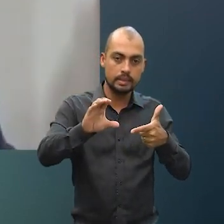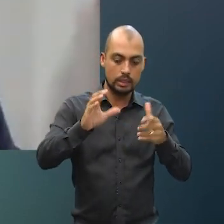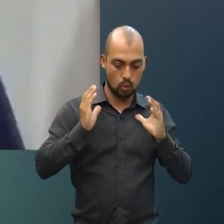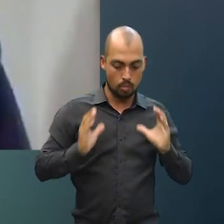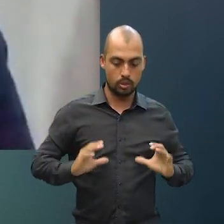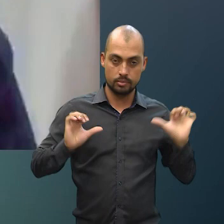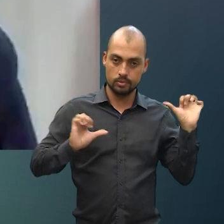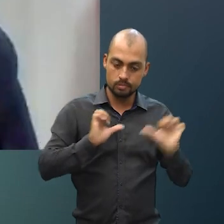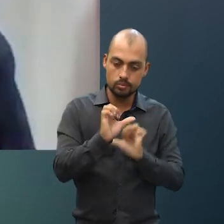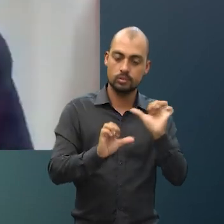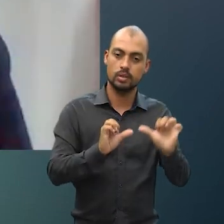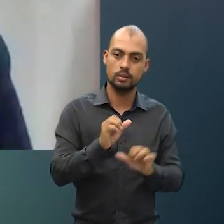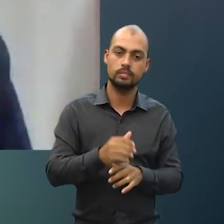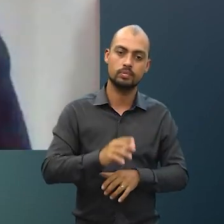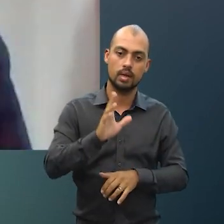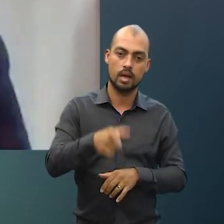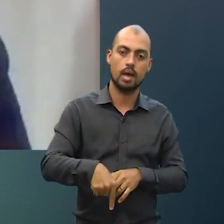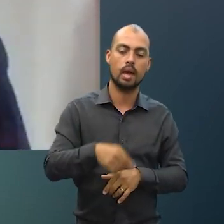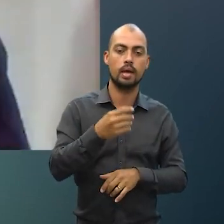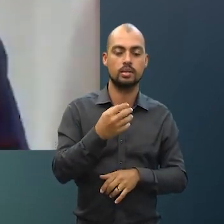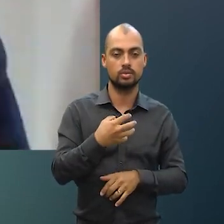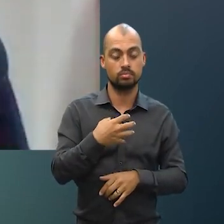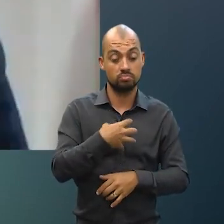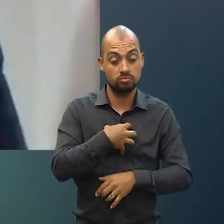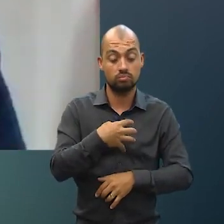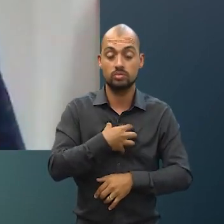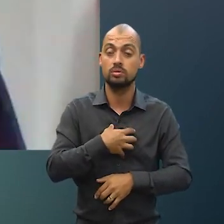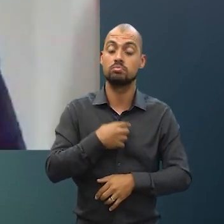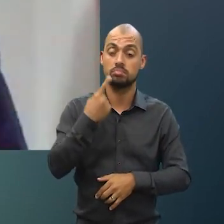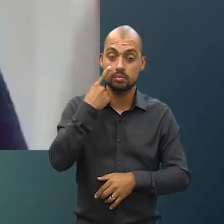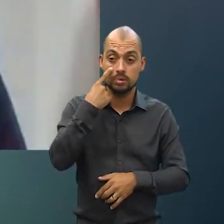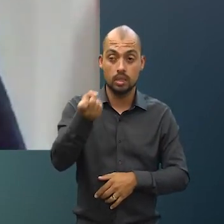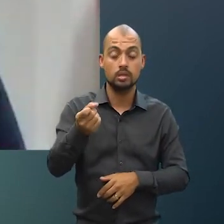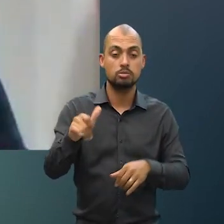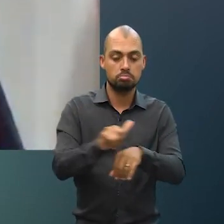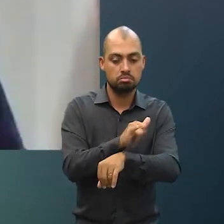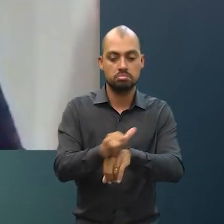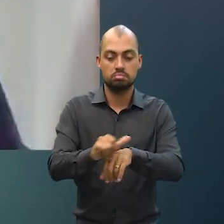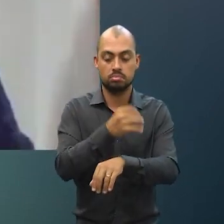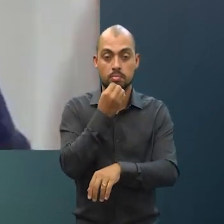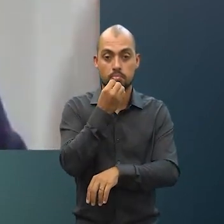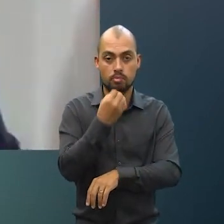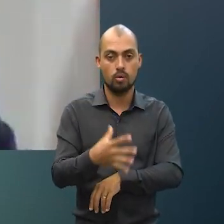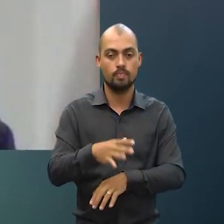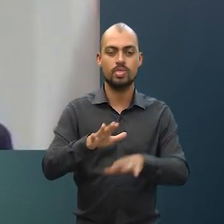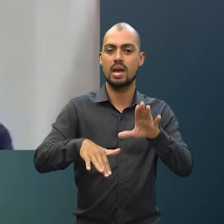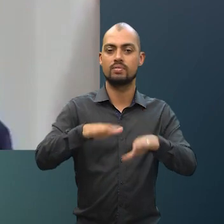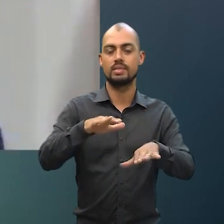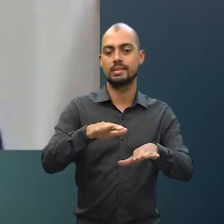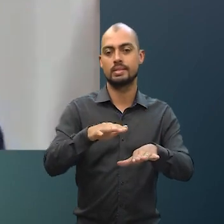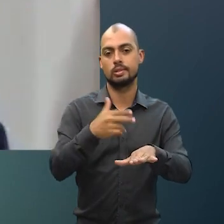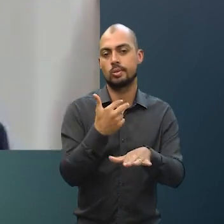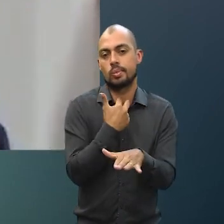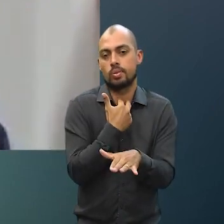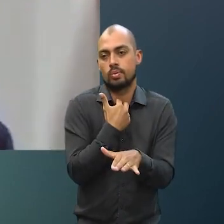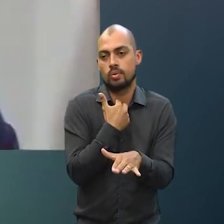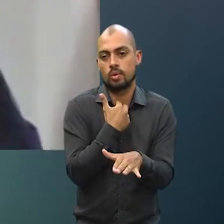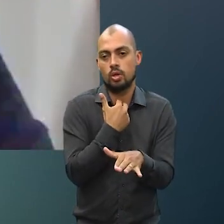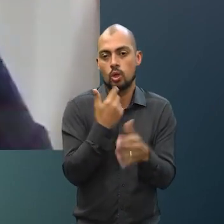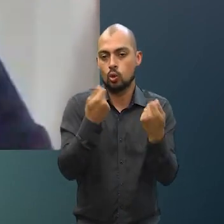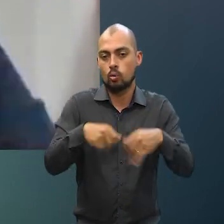comportamento, também é uma coisa bastante interessante, é uma estratégia bastante interessante. Então, às vezes, você não precisa ficar só preso, sabe,